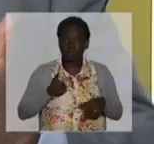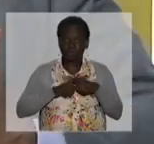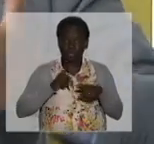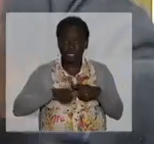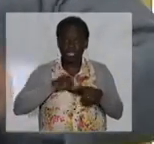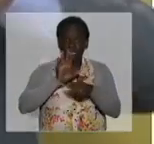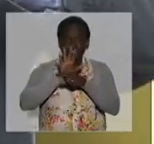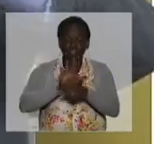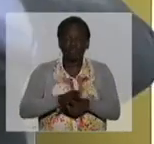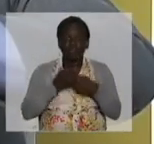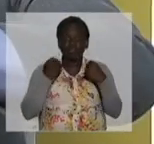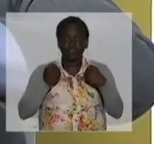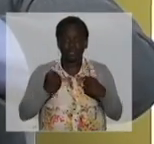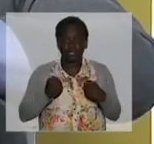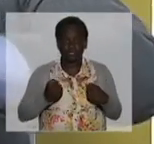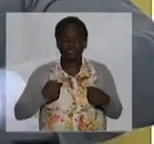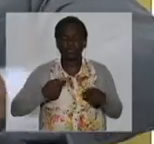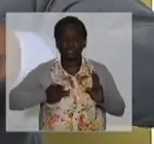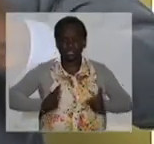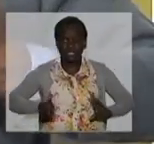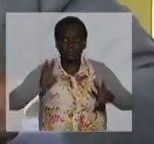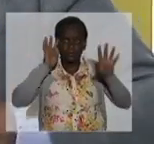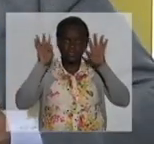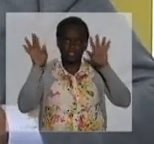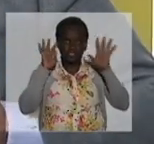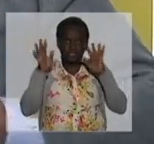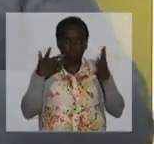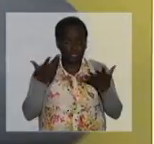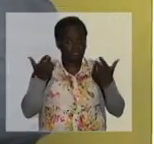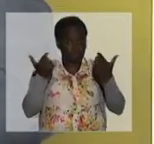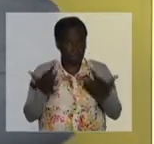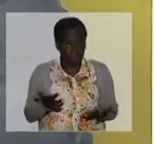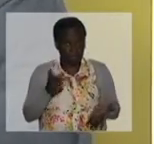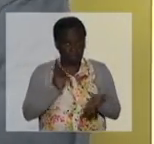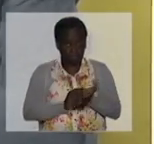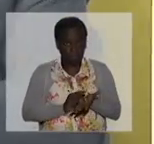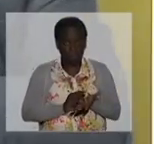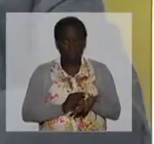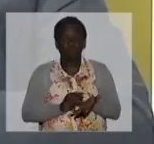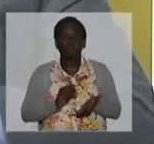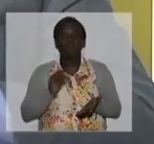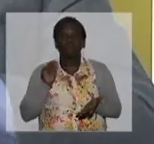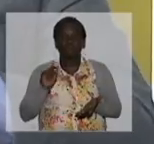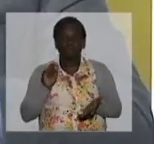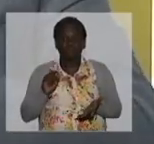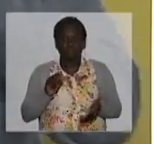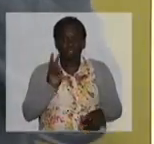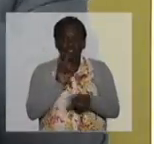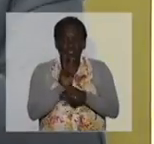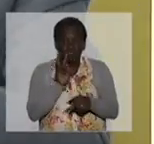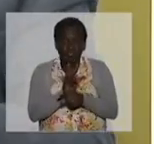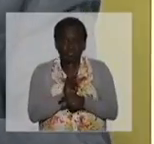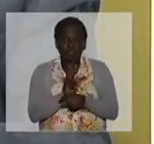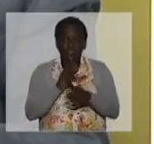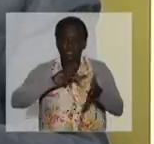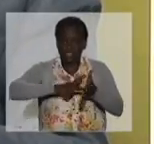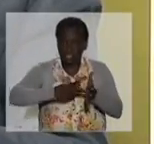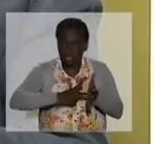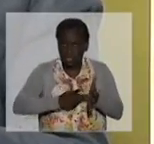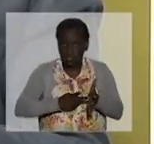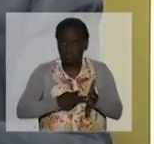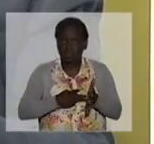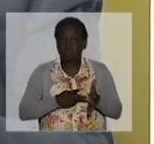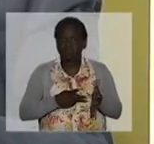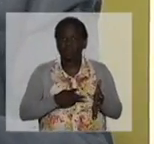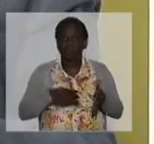aqui, porque fortalece. Eu sempre imagino, e quero dizer isto, que a representação